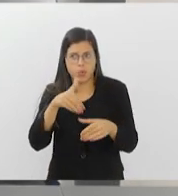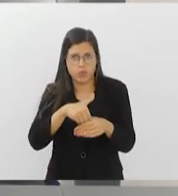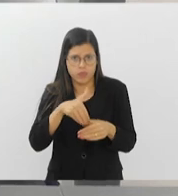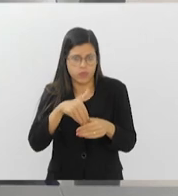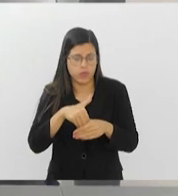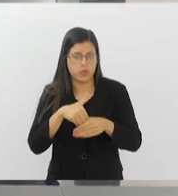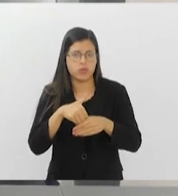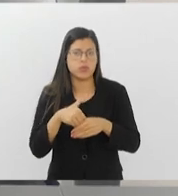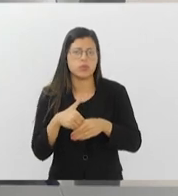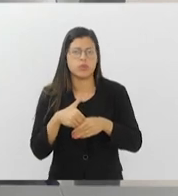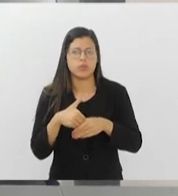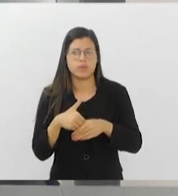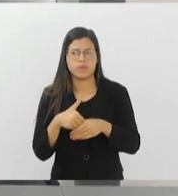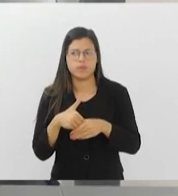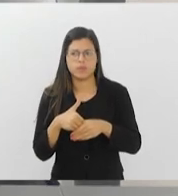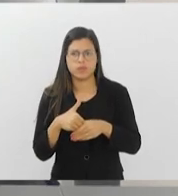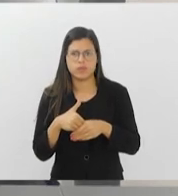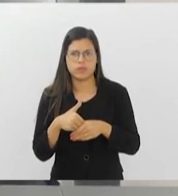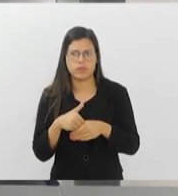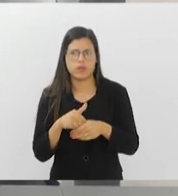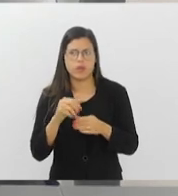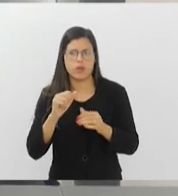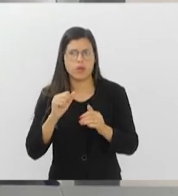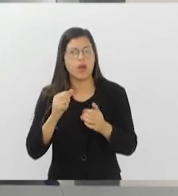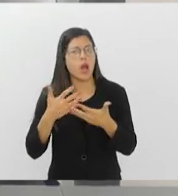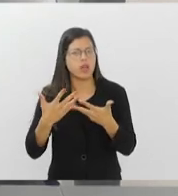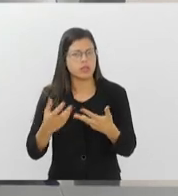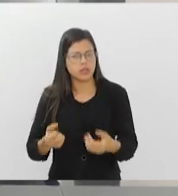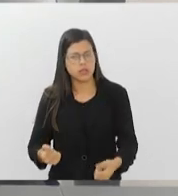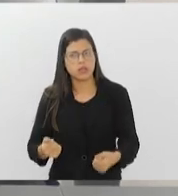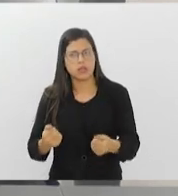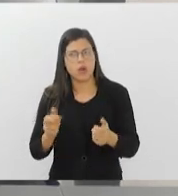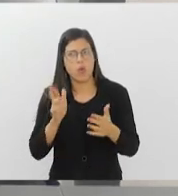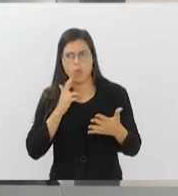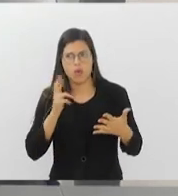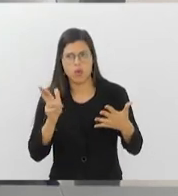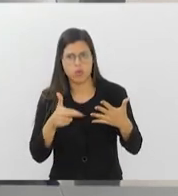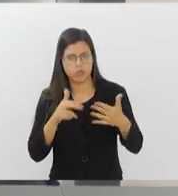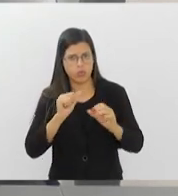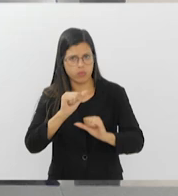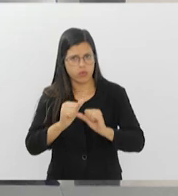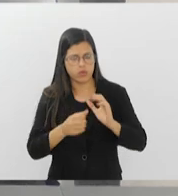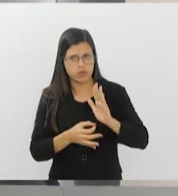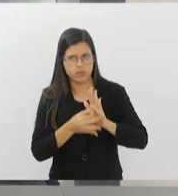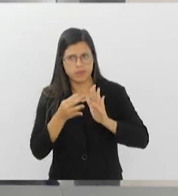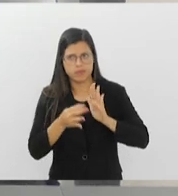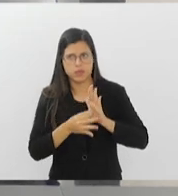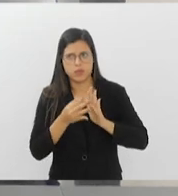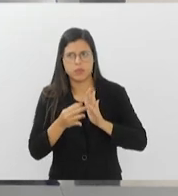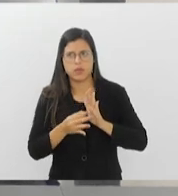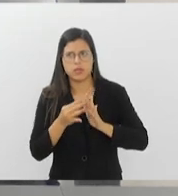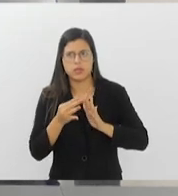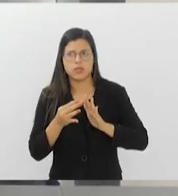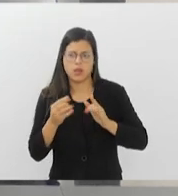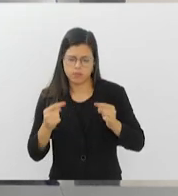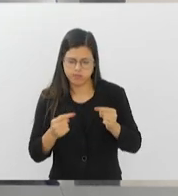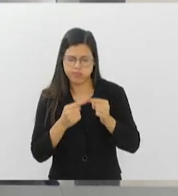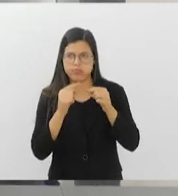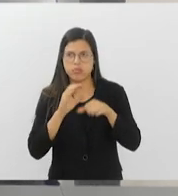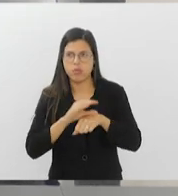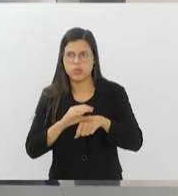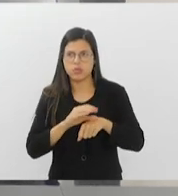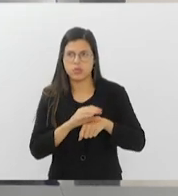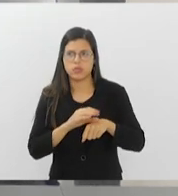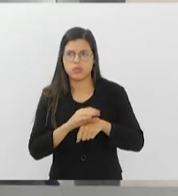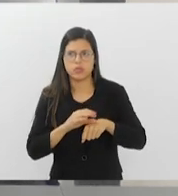acatar a mudança do acatar o recurso, com a mudança de parecer, me filiando pela constitucionalidade, mas nesse caso